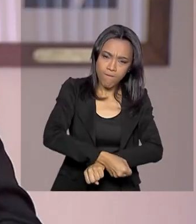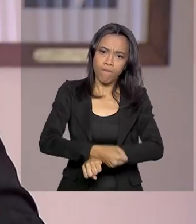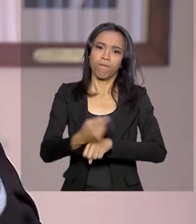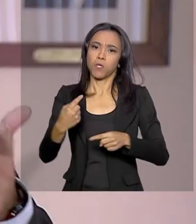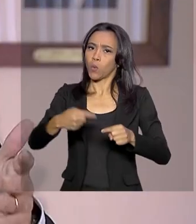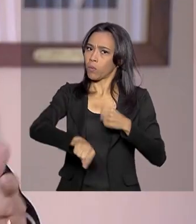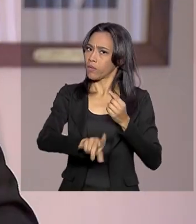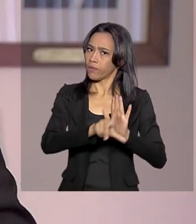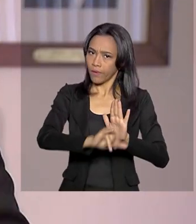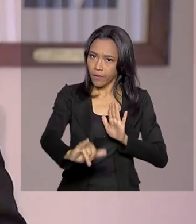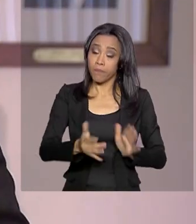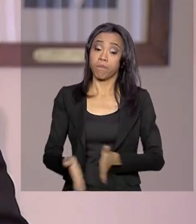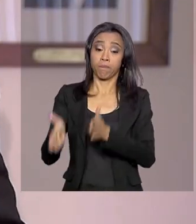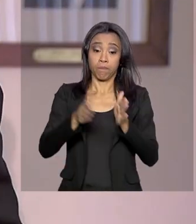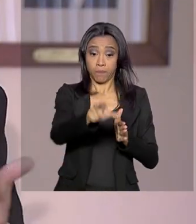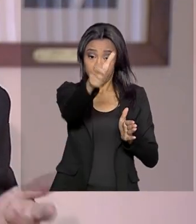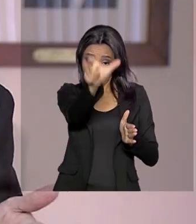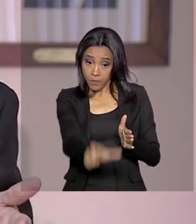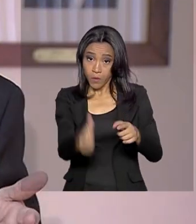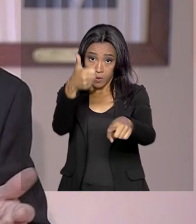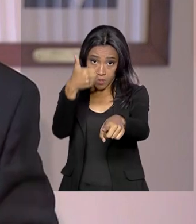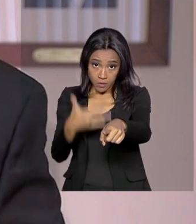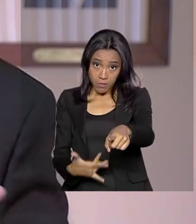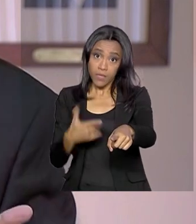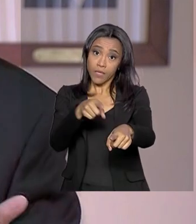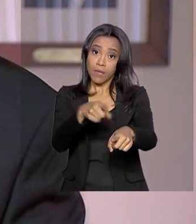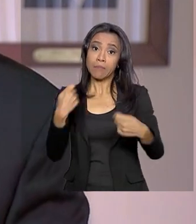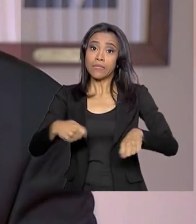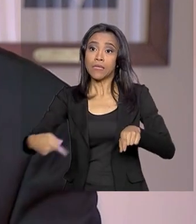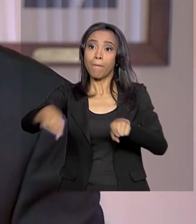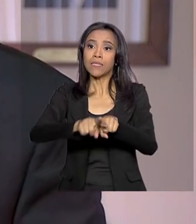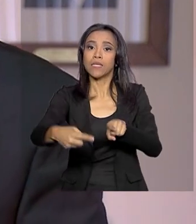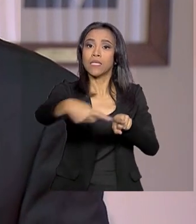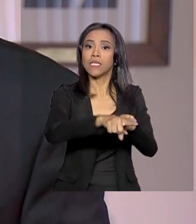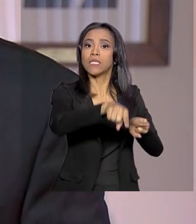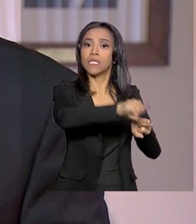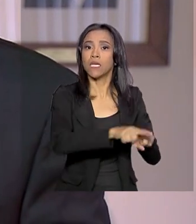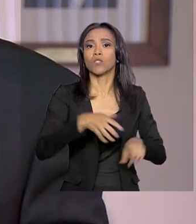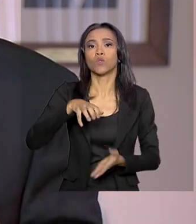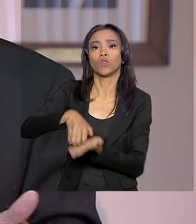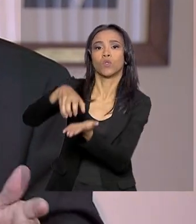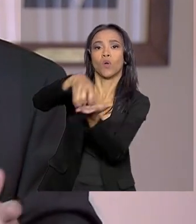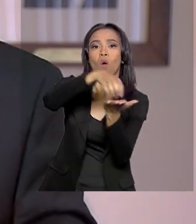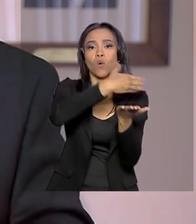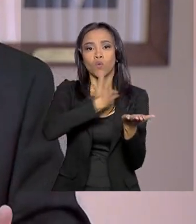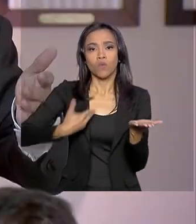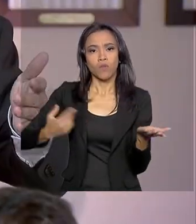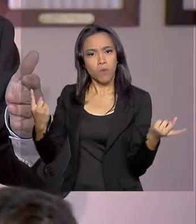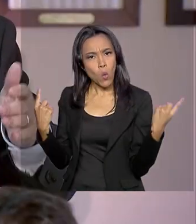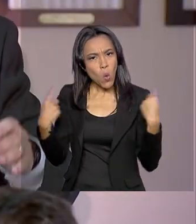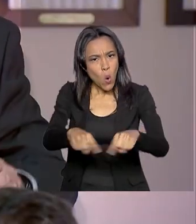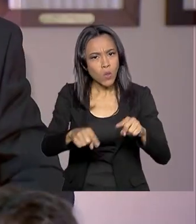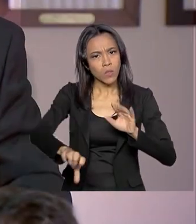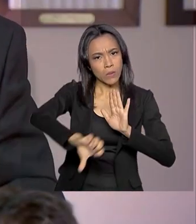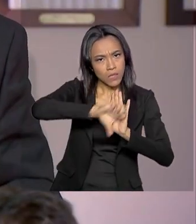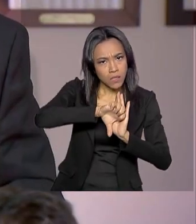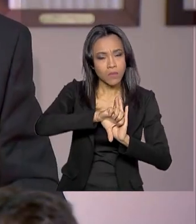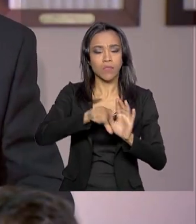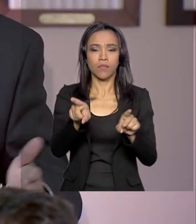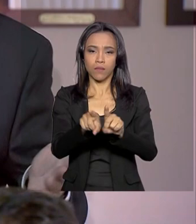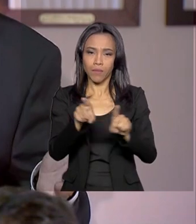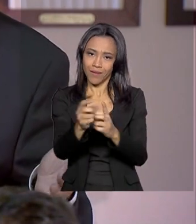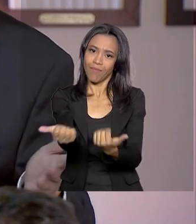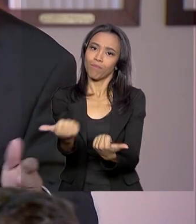Para o ministro Sérgio Moro, é preciso aumentar as parcerias dos órgãos públicos para combater o crime e também a